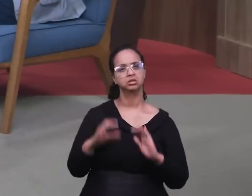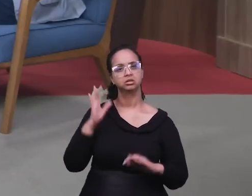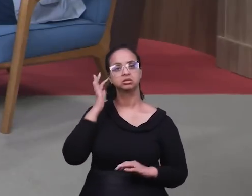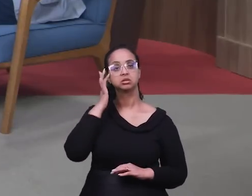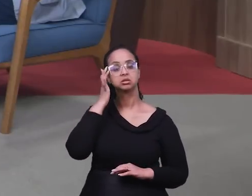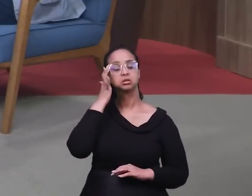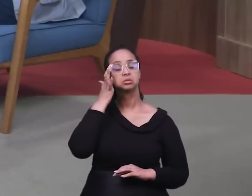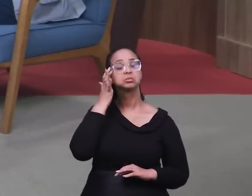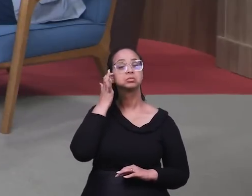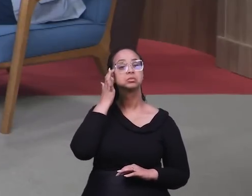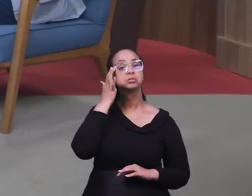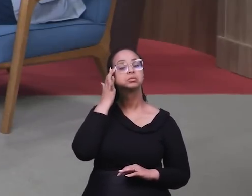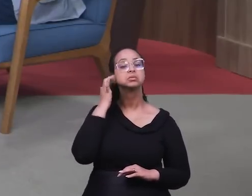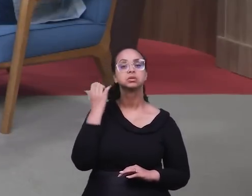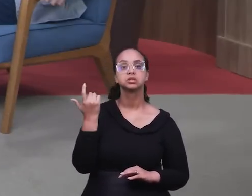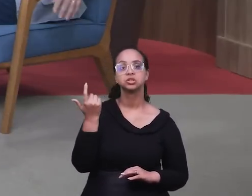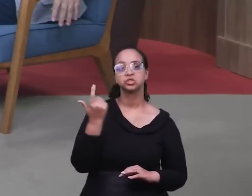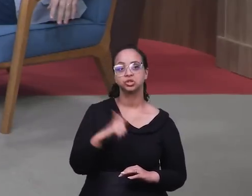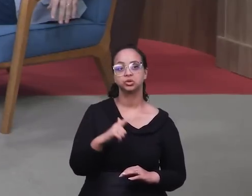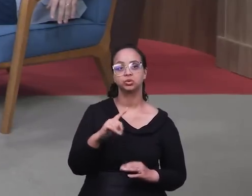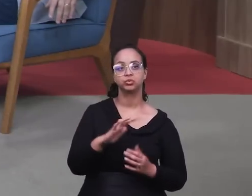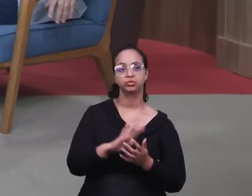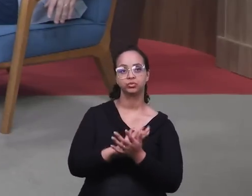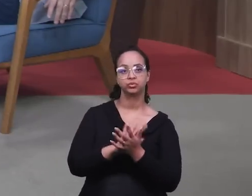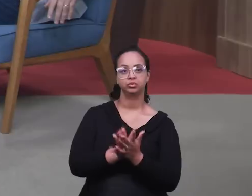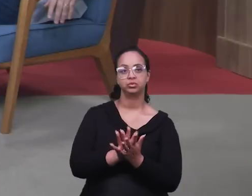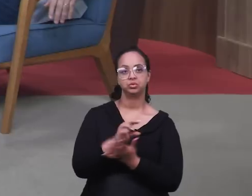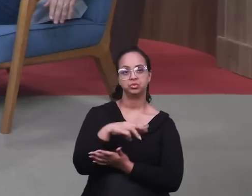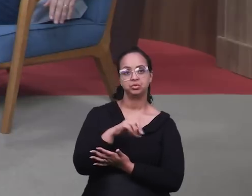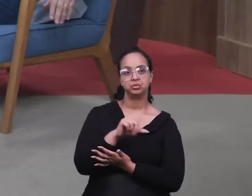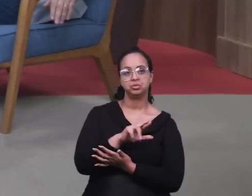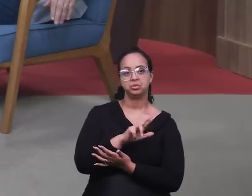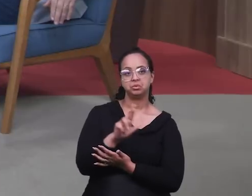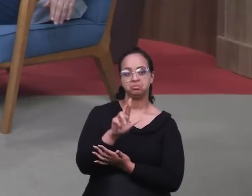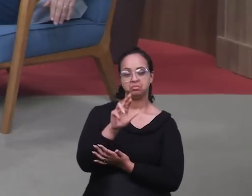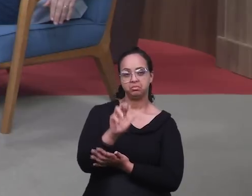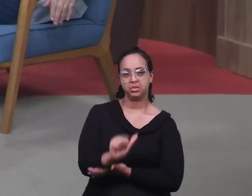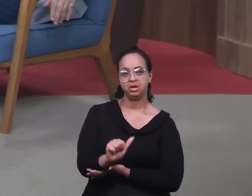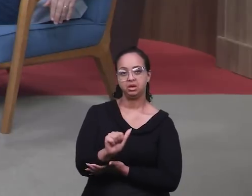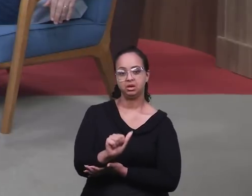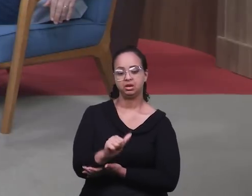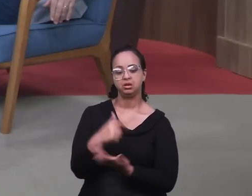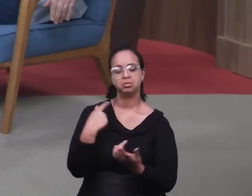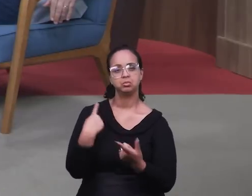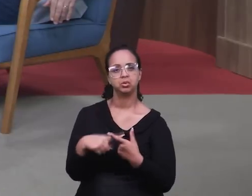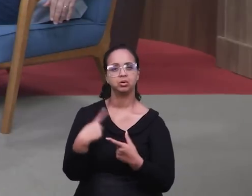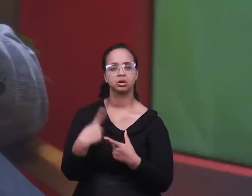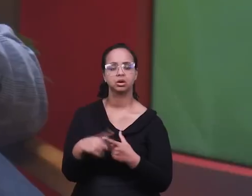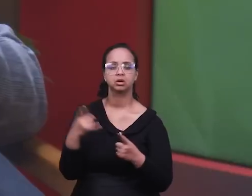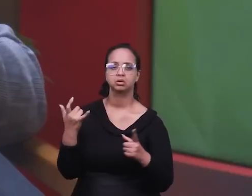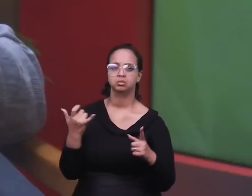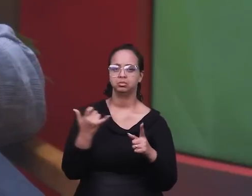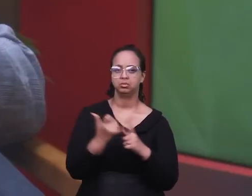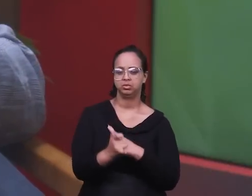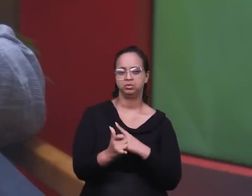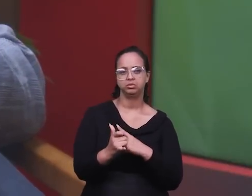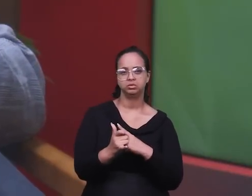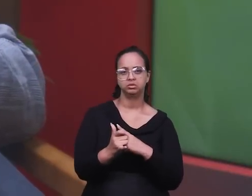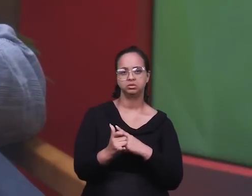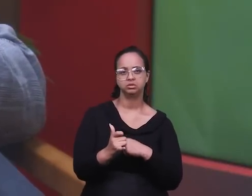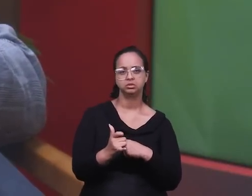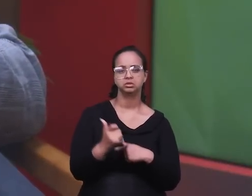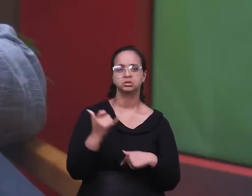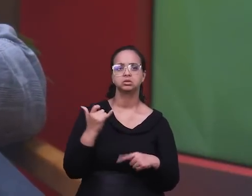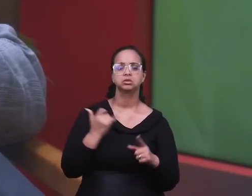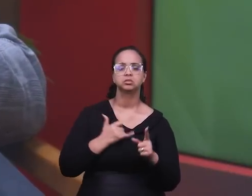em relação ao compromisso de Jesus? Mais uma vez, referência à mirra. A mirra, perfeito. Não é? Então, a profecia,